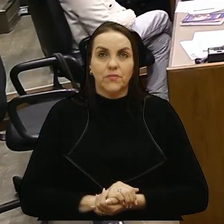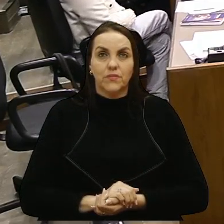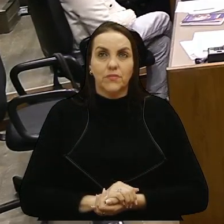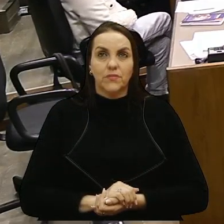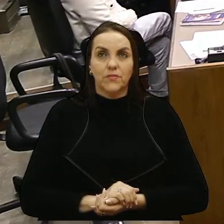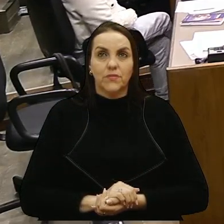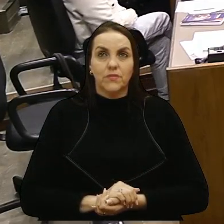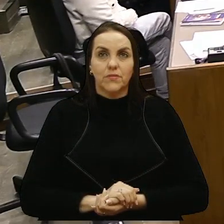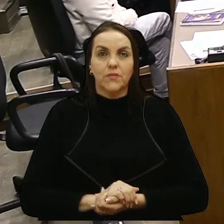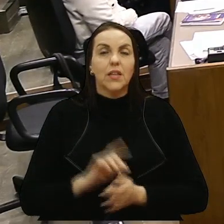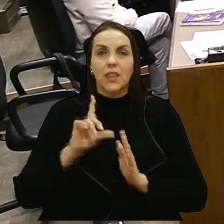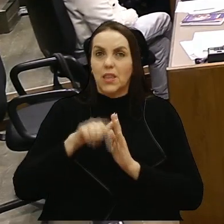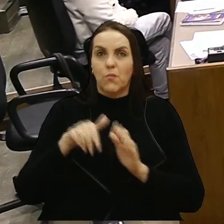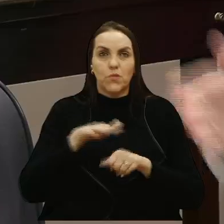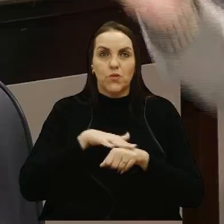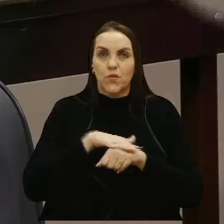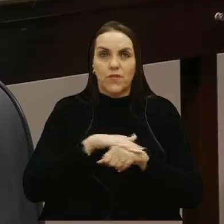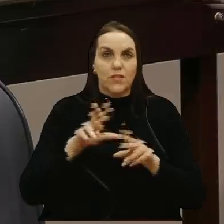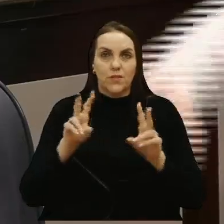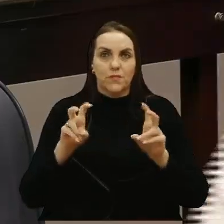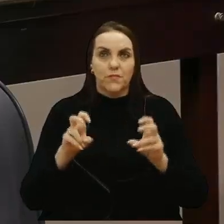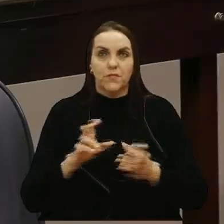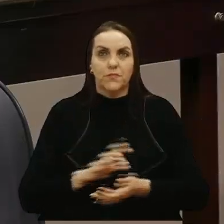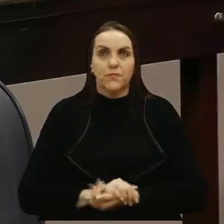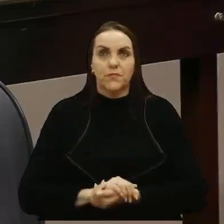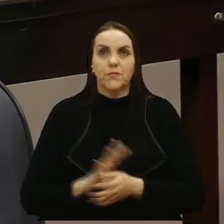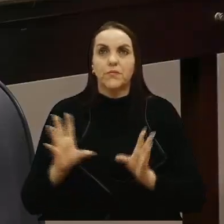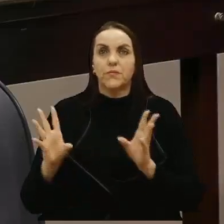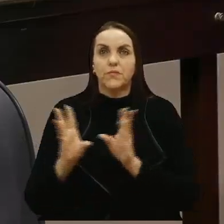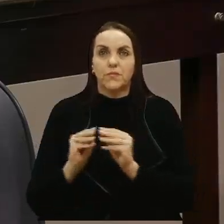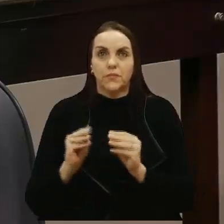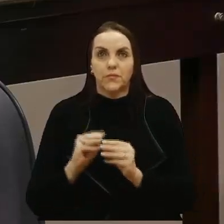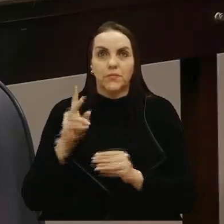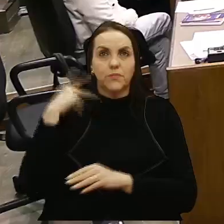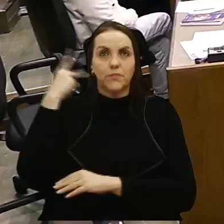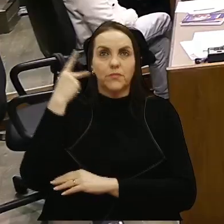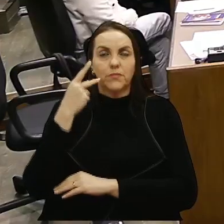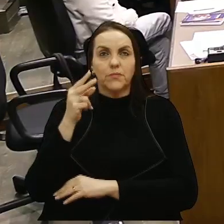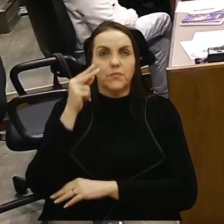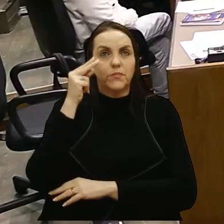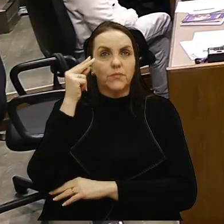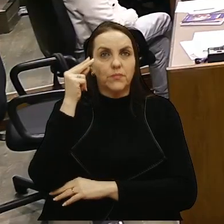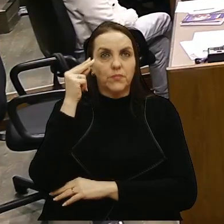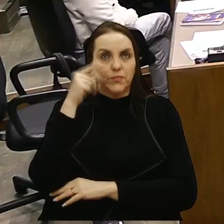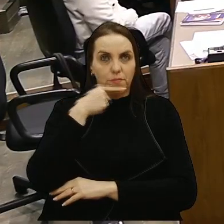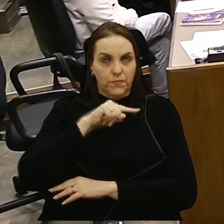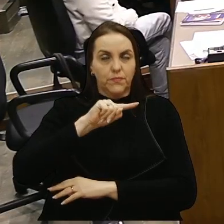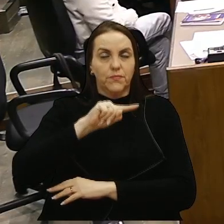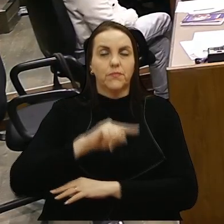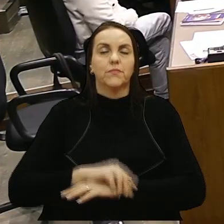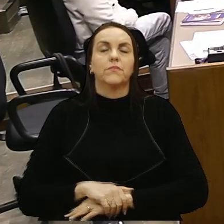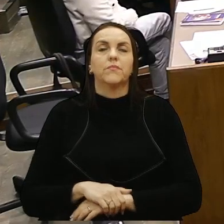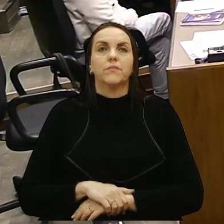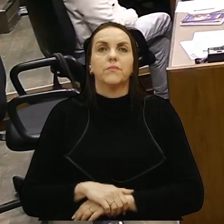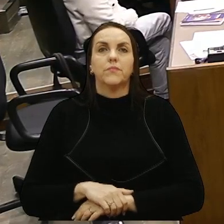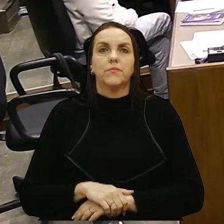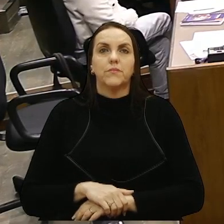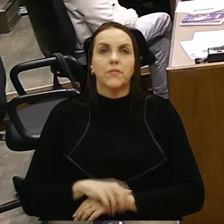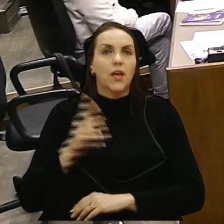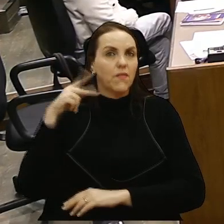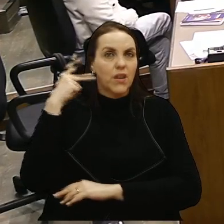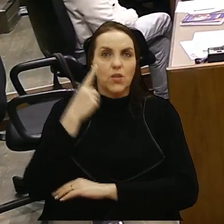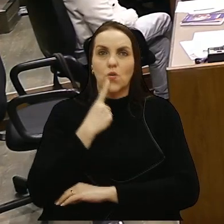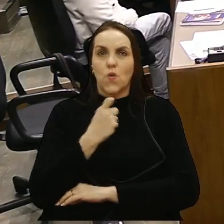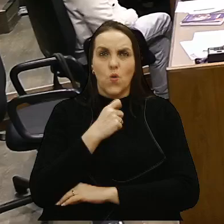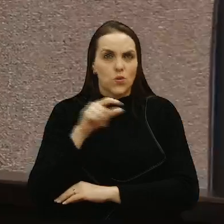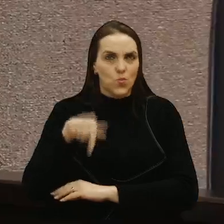Bom, depois a gente fala sobre isso, mas resumindo sua parte, vereador Caleb. Vereador Iago, só lembrar, a vereadora Rose não está aqui, mas depois ela assiste a sessão.